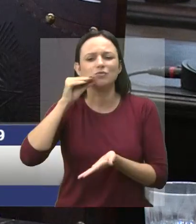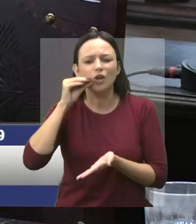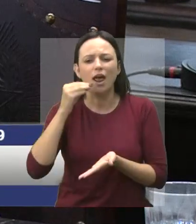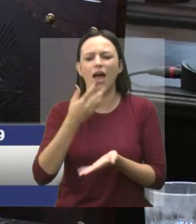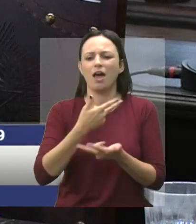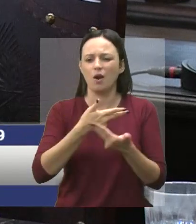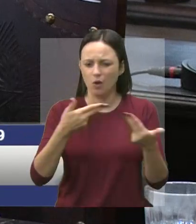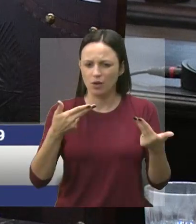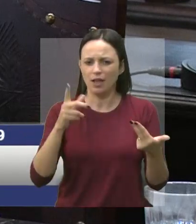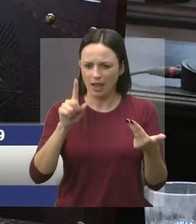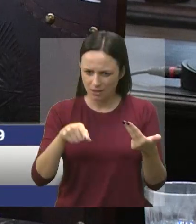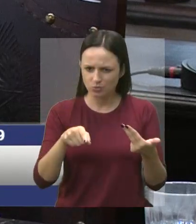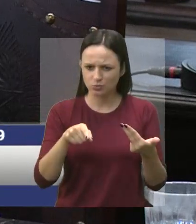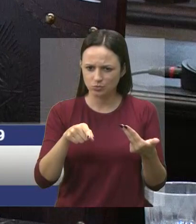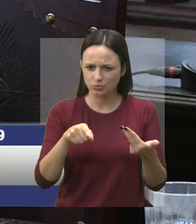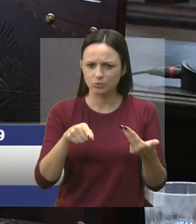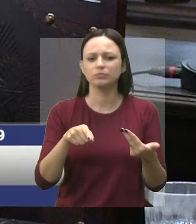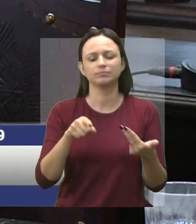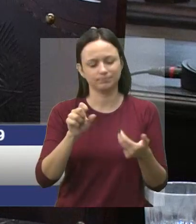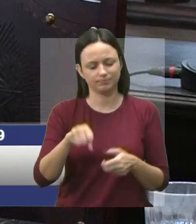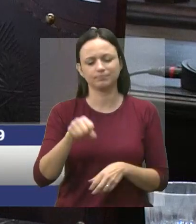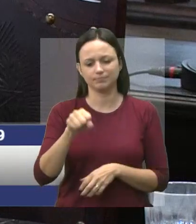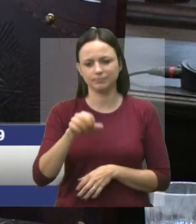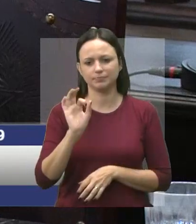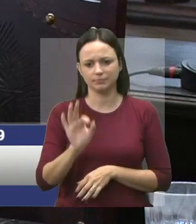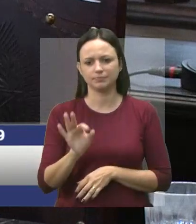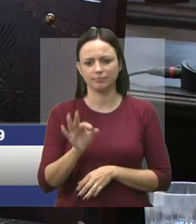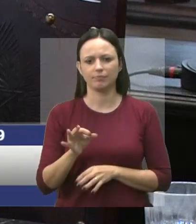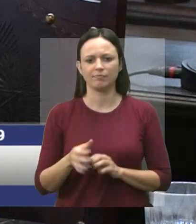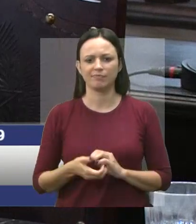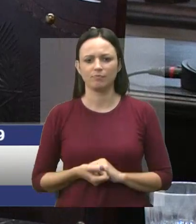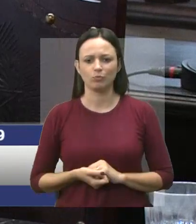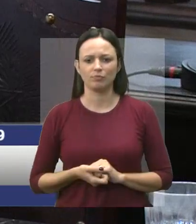mesmo. 13 isso milhões. Mesmo.